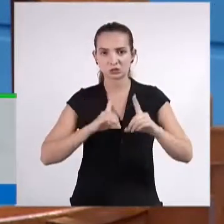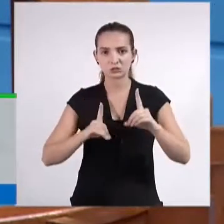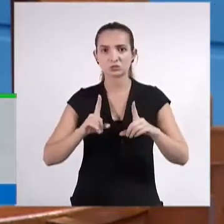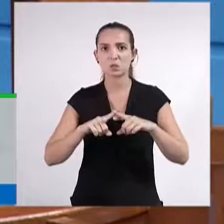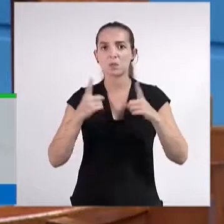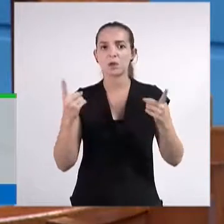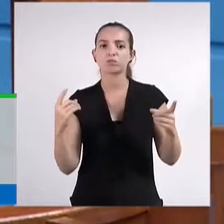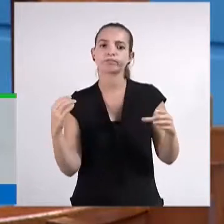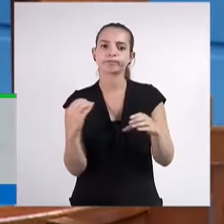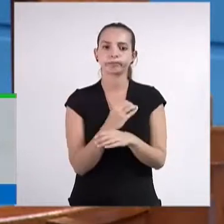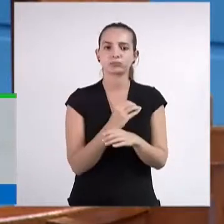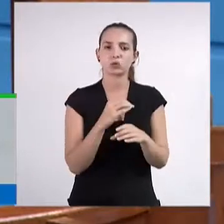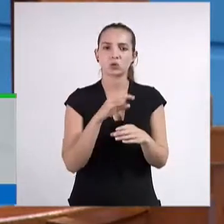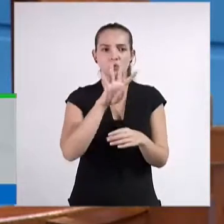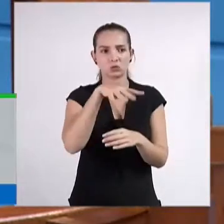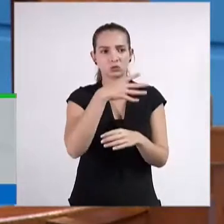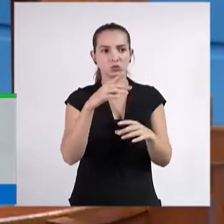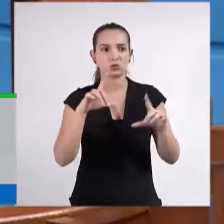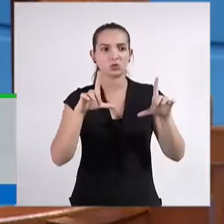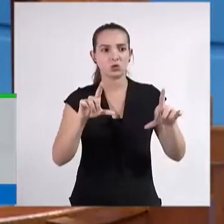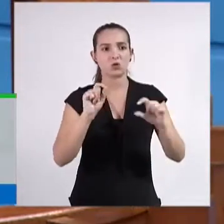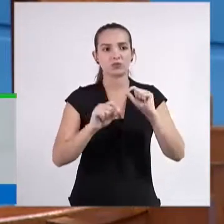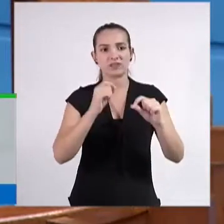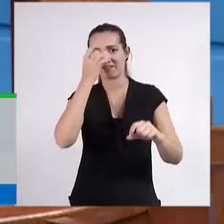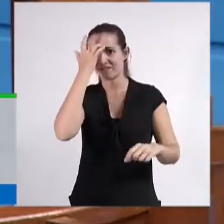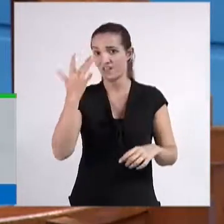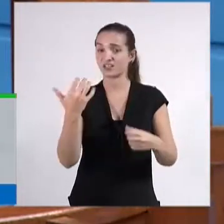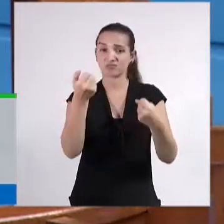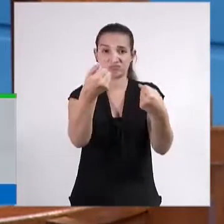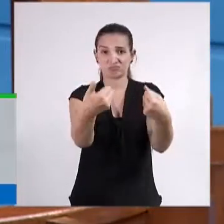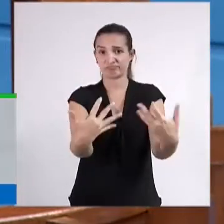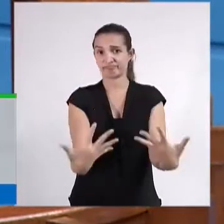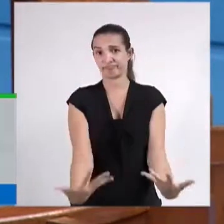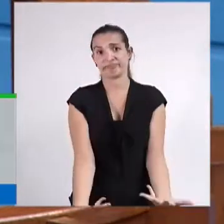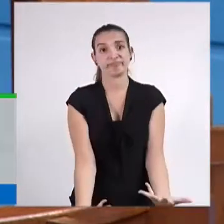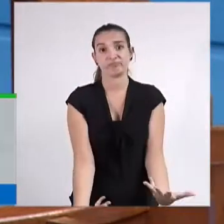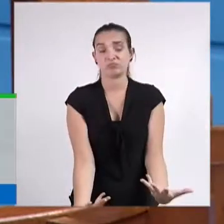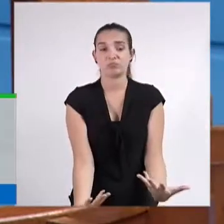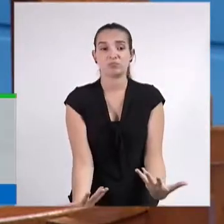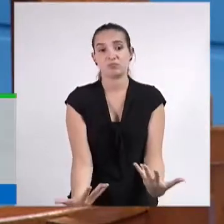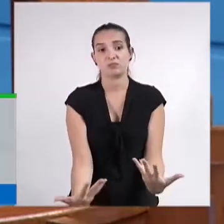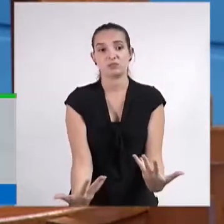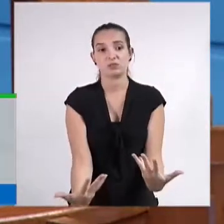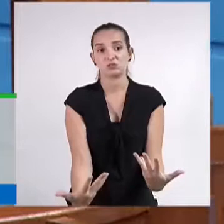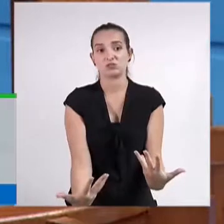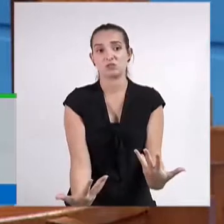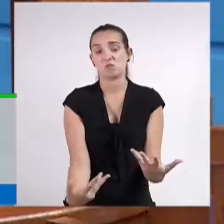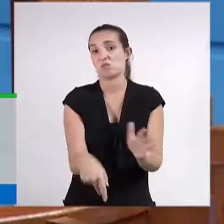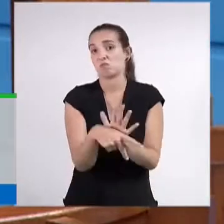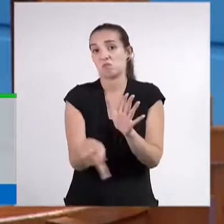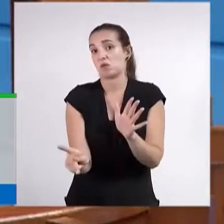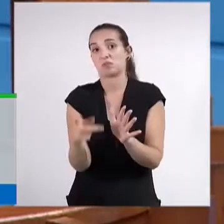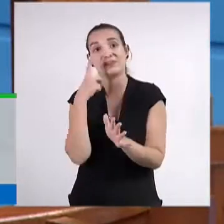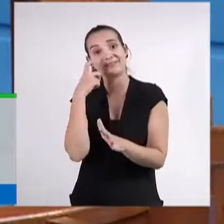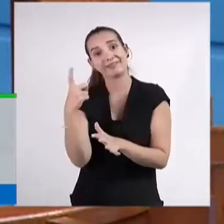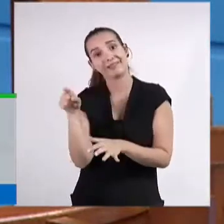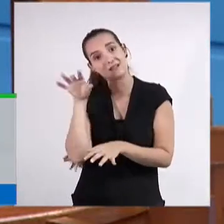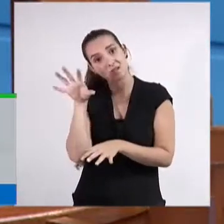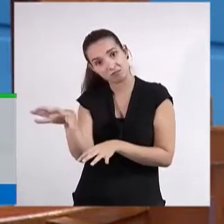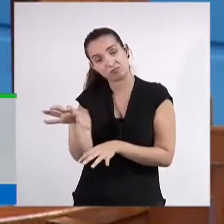fechados, não é? Facilmente justificáveis pela empresa, não